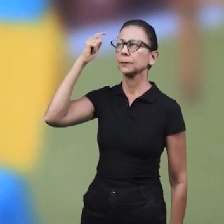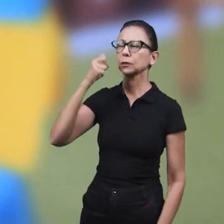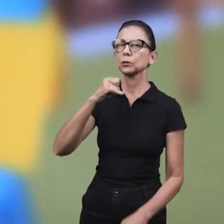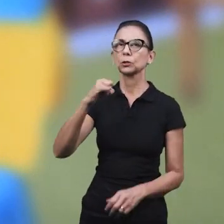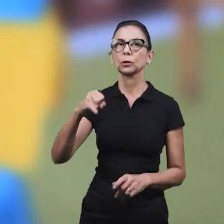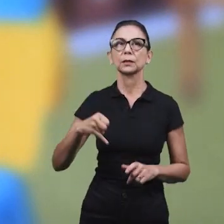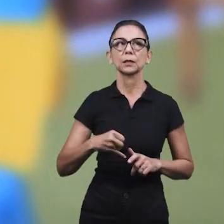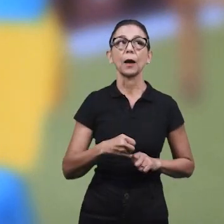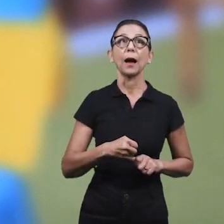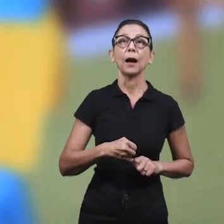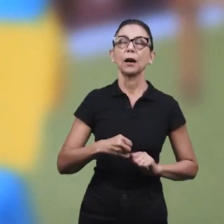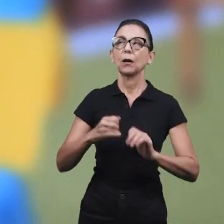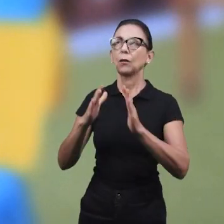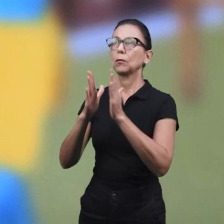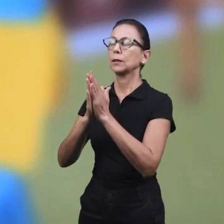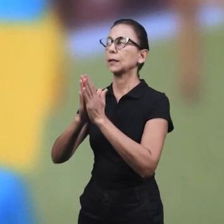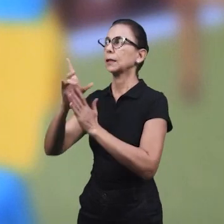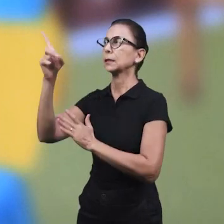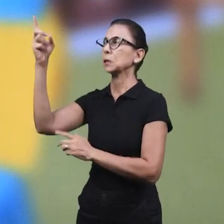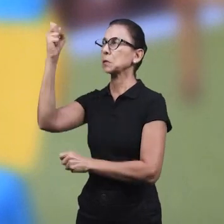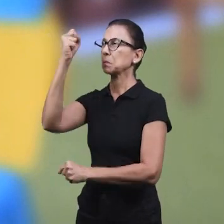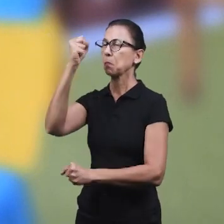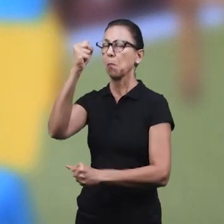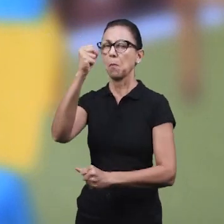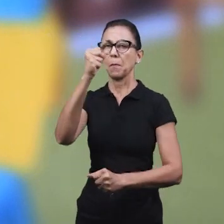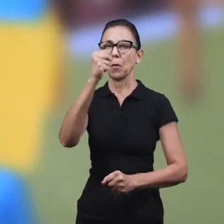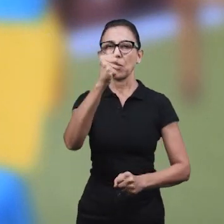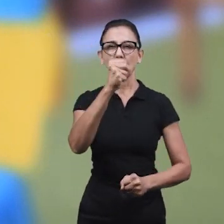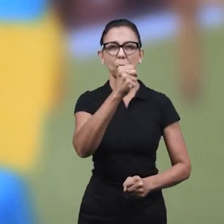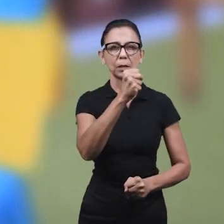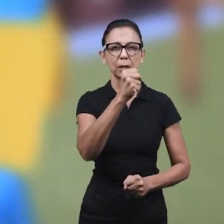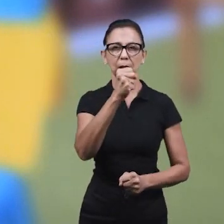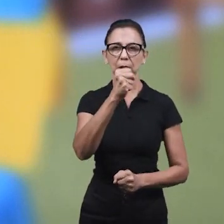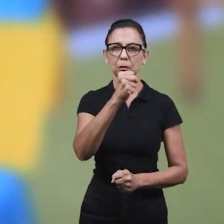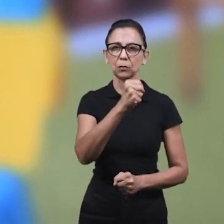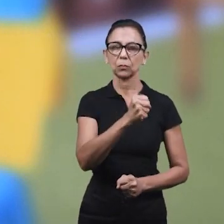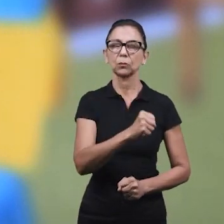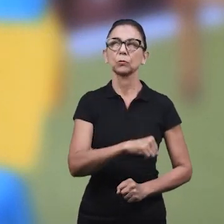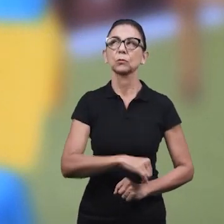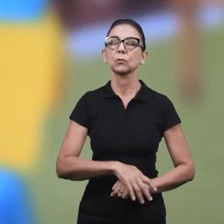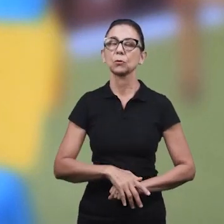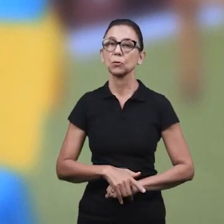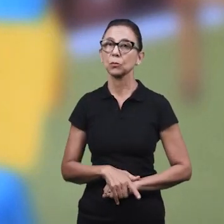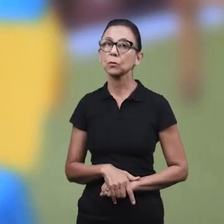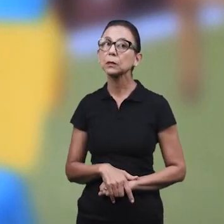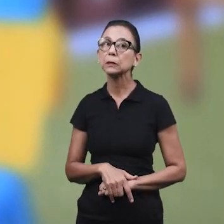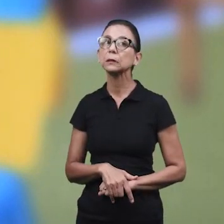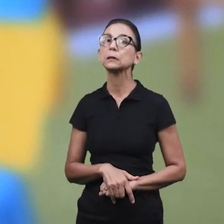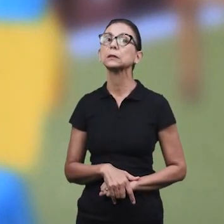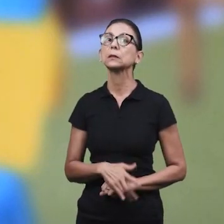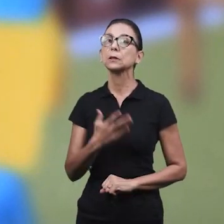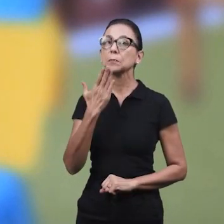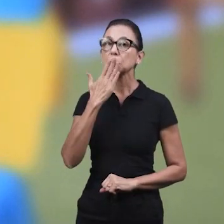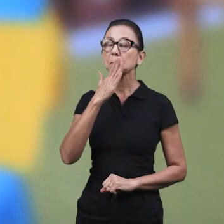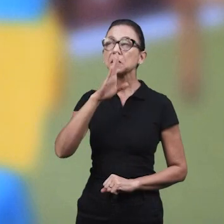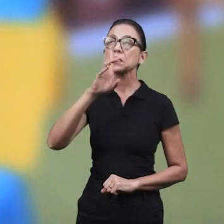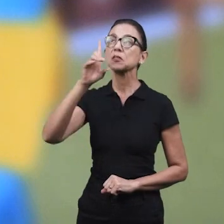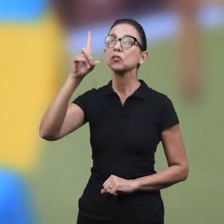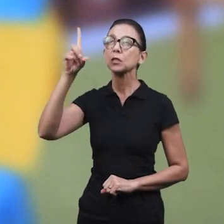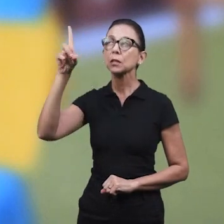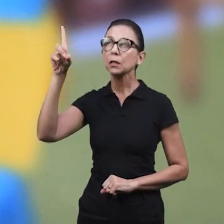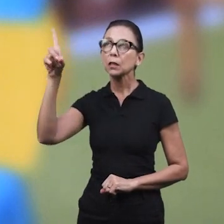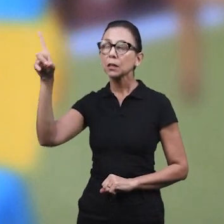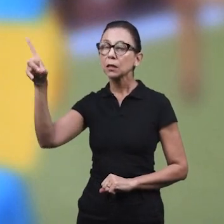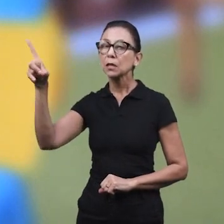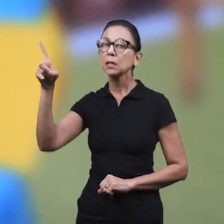em quem? No Deus Todo-Poderoso. Ouviu atentamente as suas promessas sobre a conquista da terra e